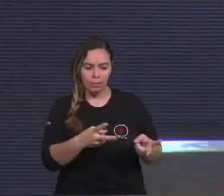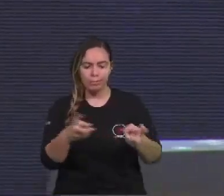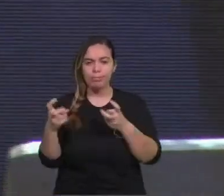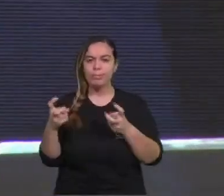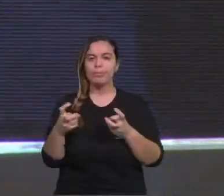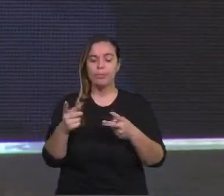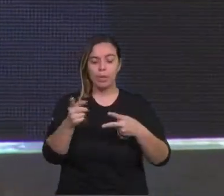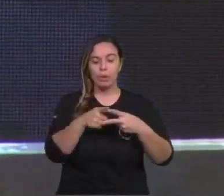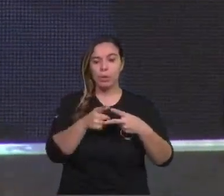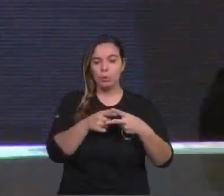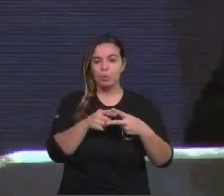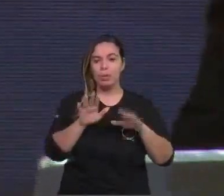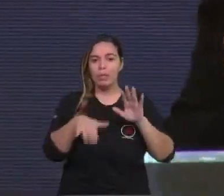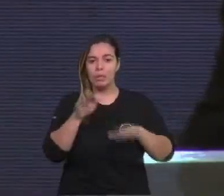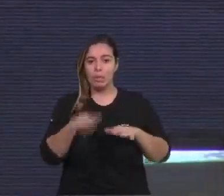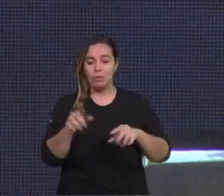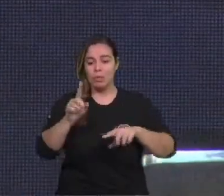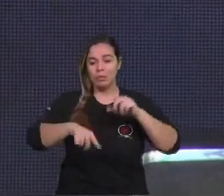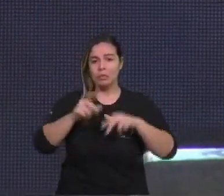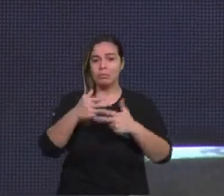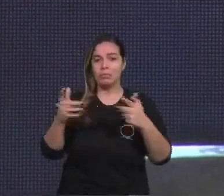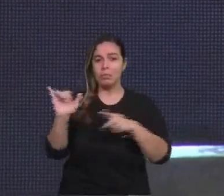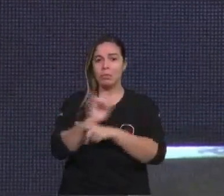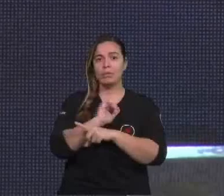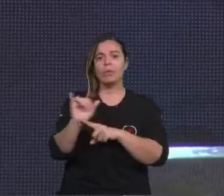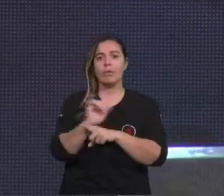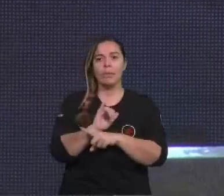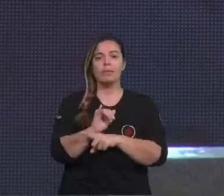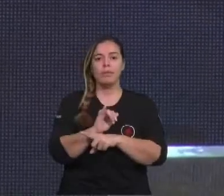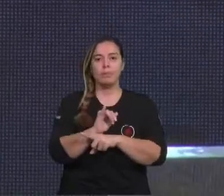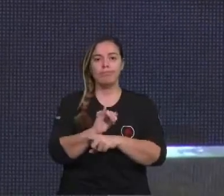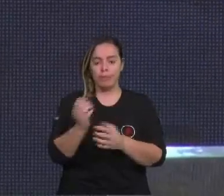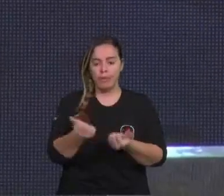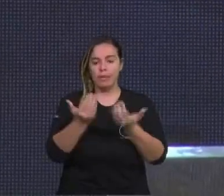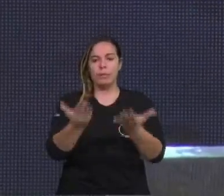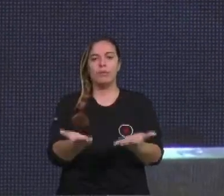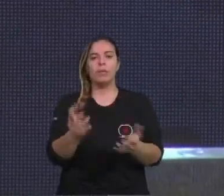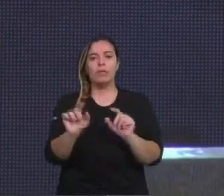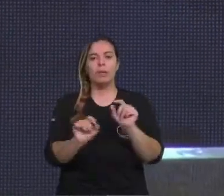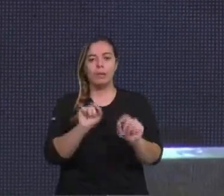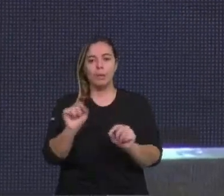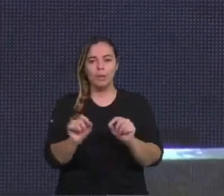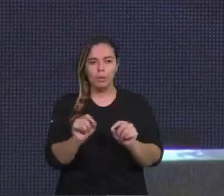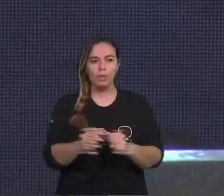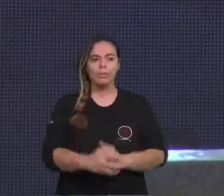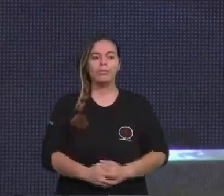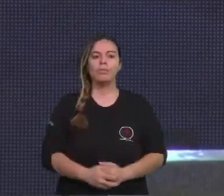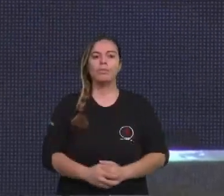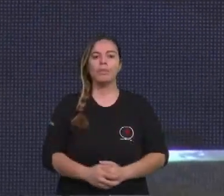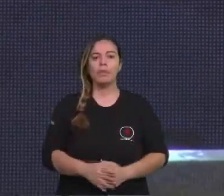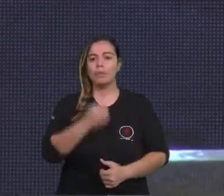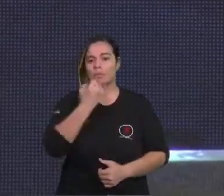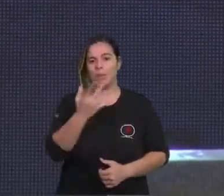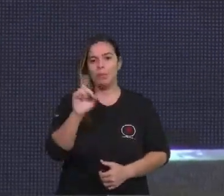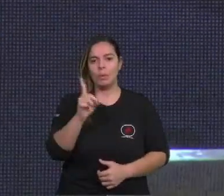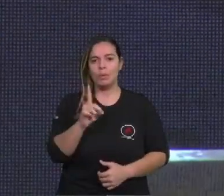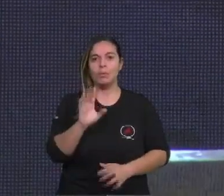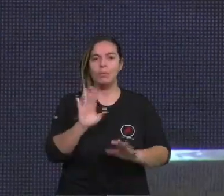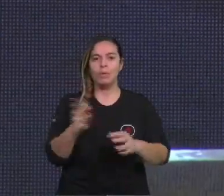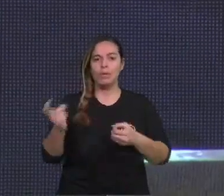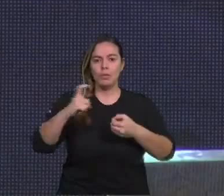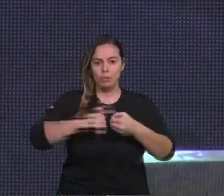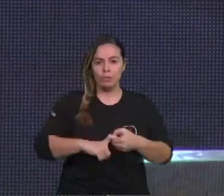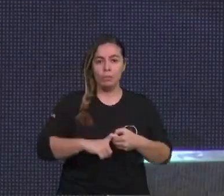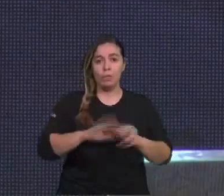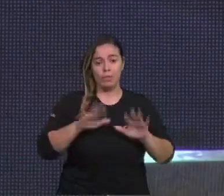Uma, talvez a ferramenta que está sendo dada para vocês não seja tão boa assim, e alguém esteja vencendo